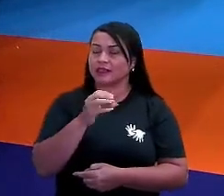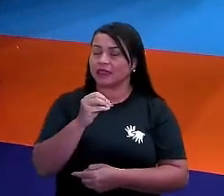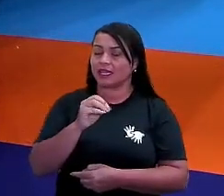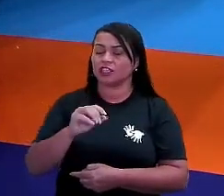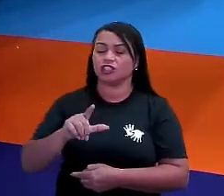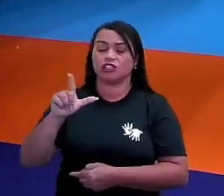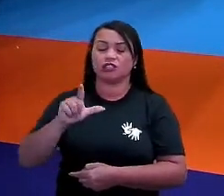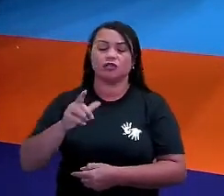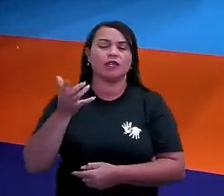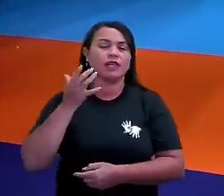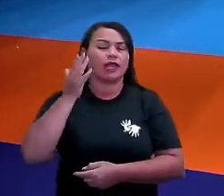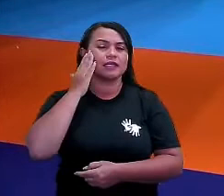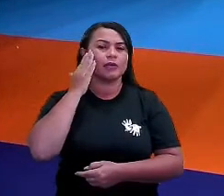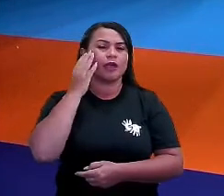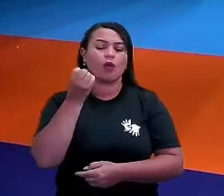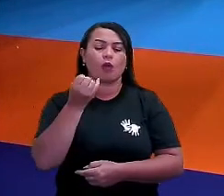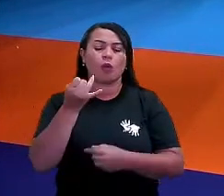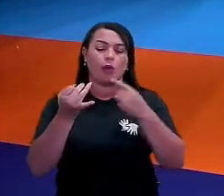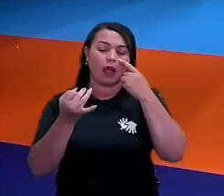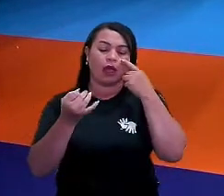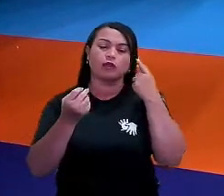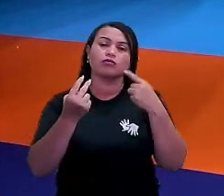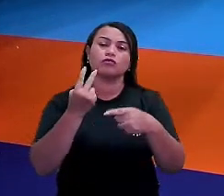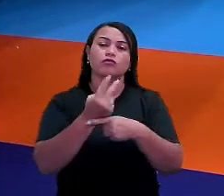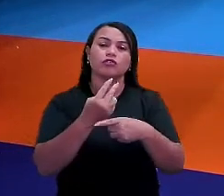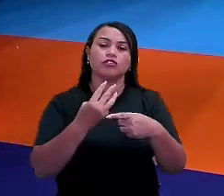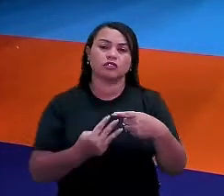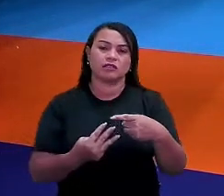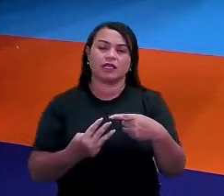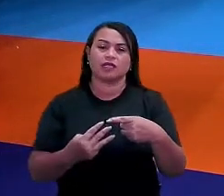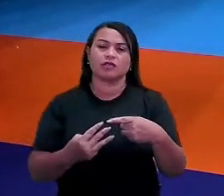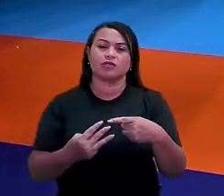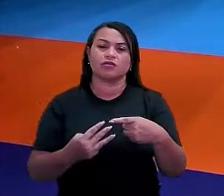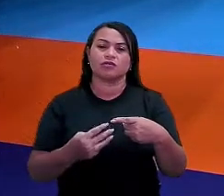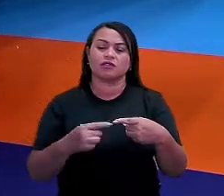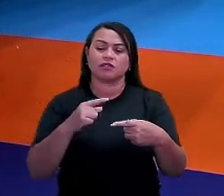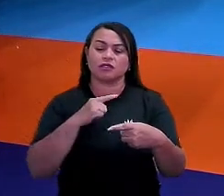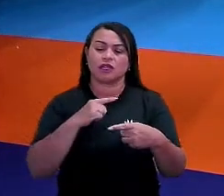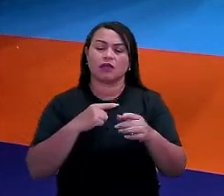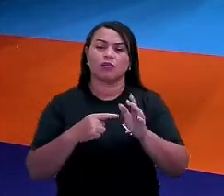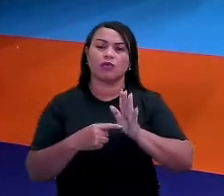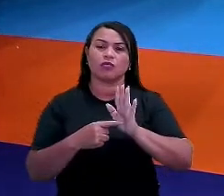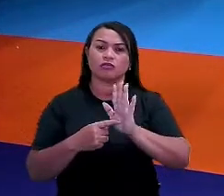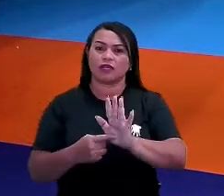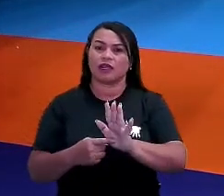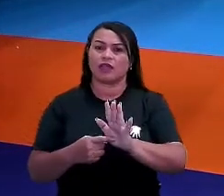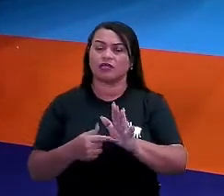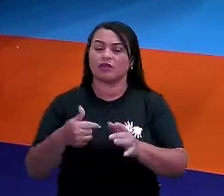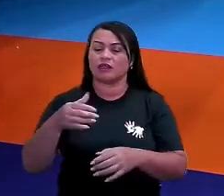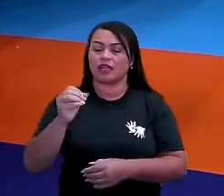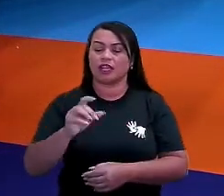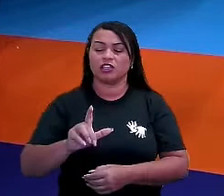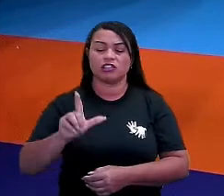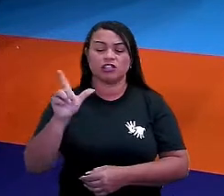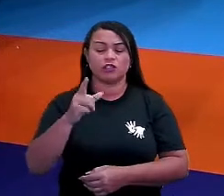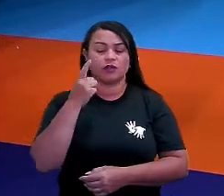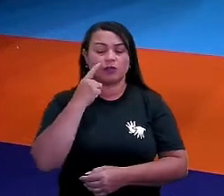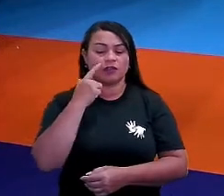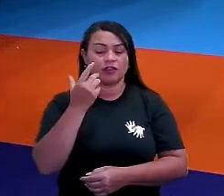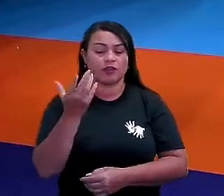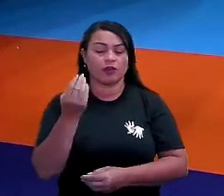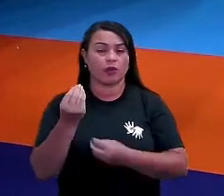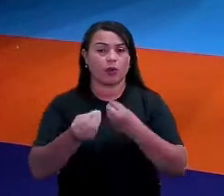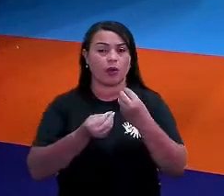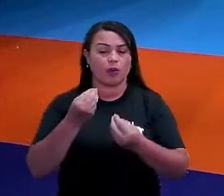saber quantas vezes o 2/3 está ali representado em 10 litros. Então, para responder essa pergunta, a gente